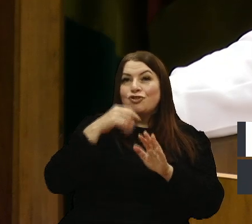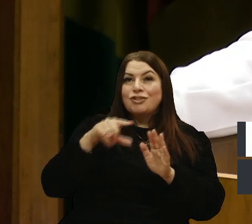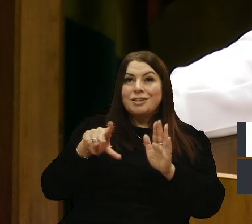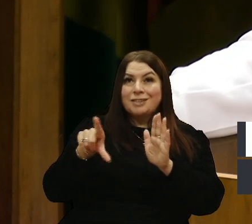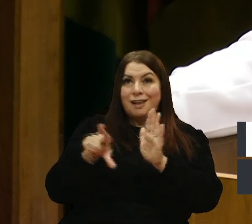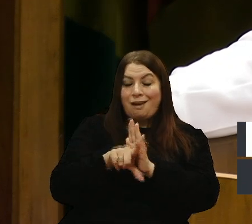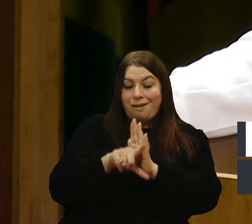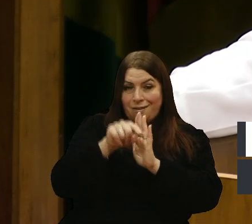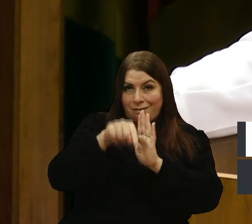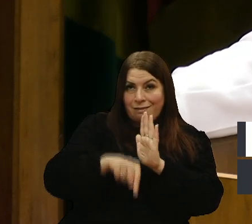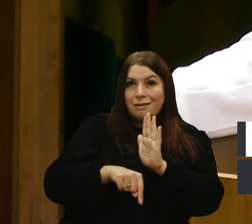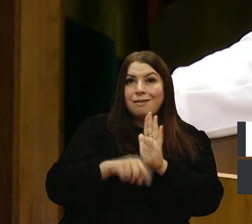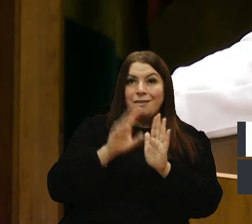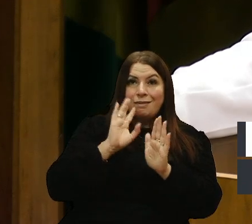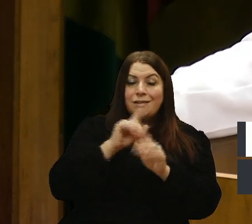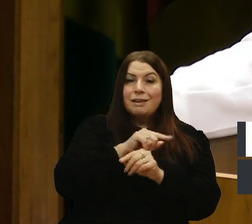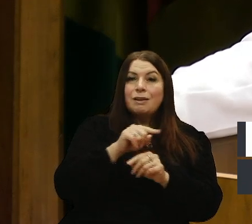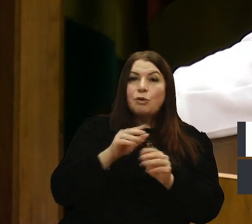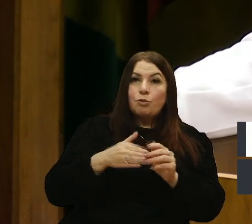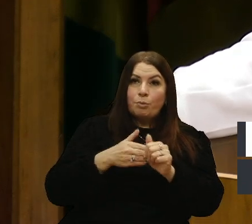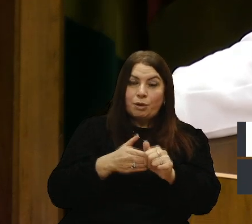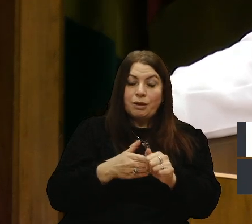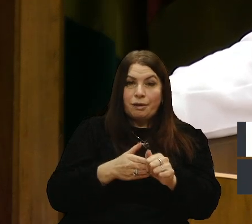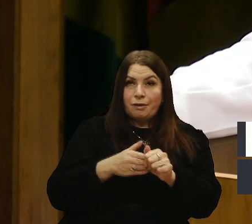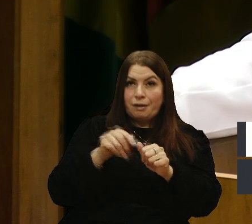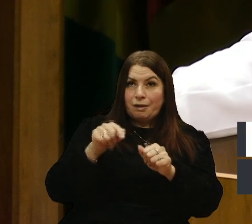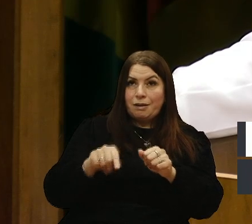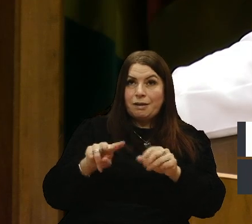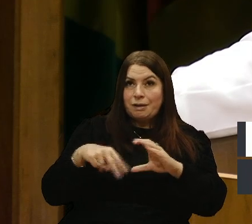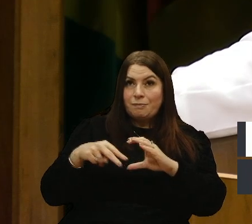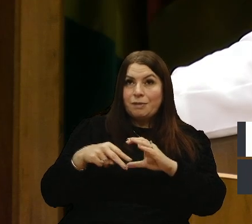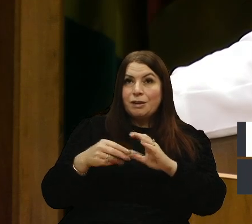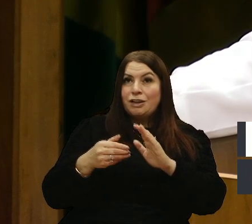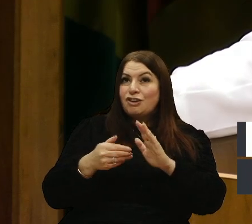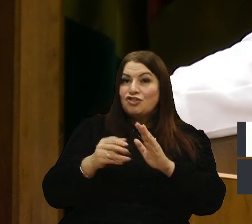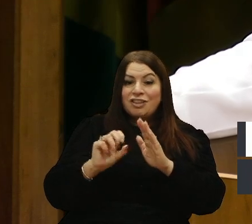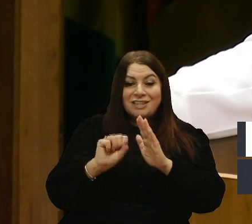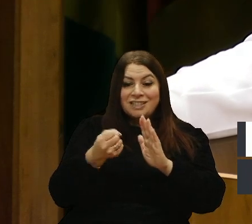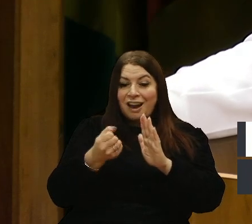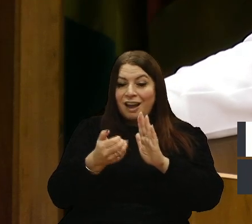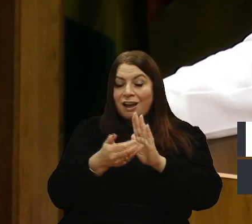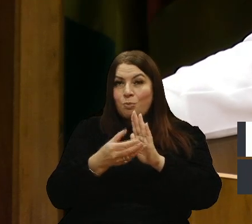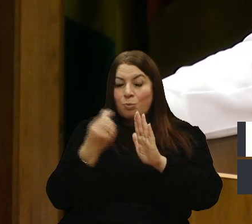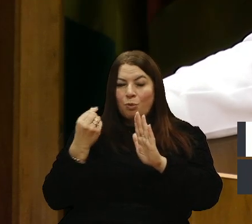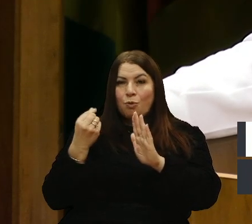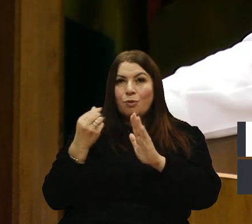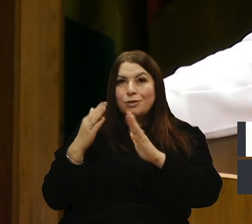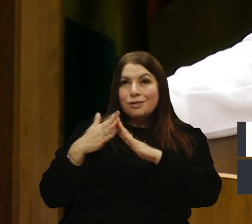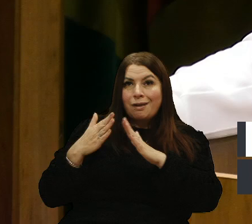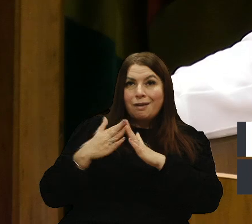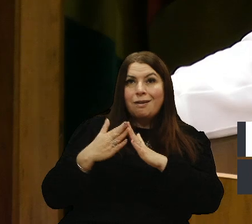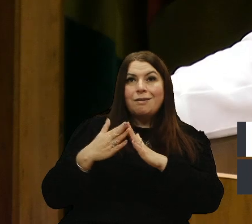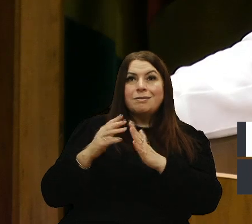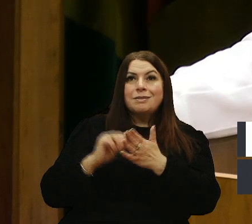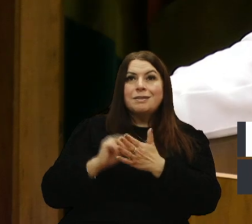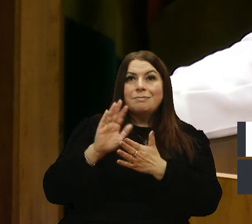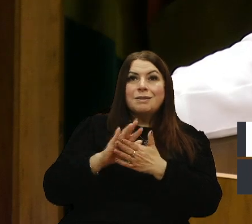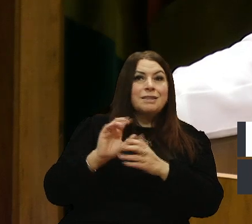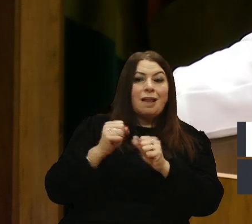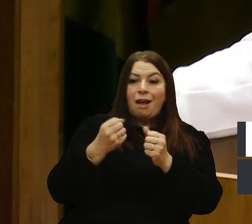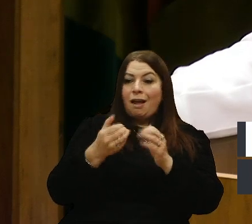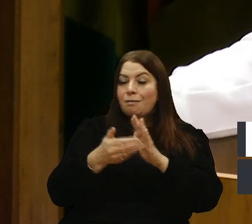gente que nos acompanha pela TV Câmara ou pelas redes sociais que tinha que desmanchar parte das suas residências,